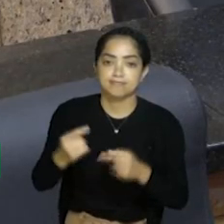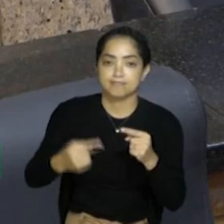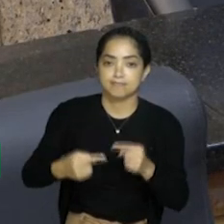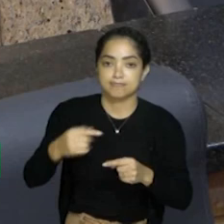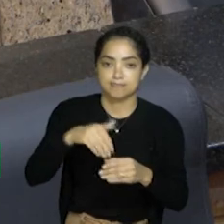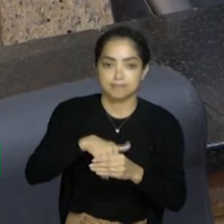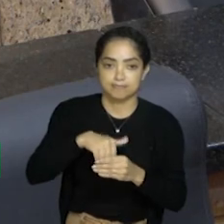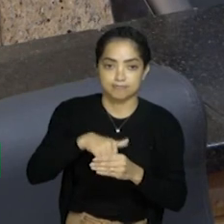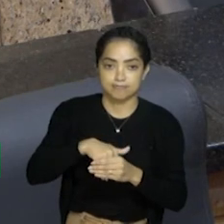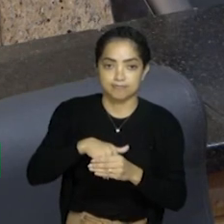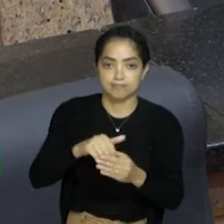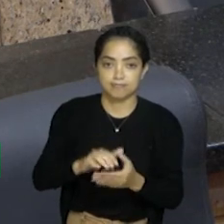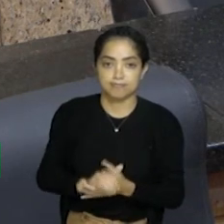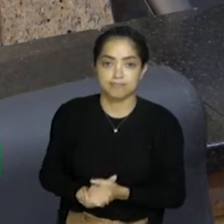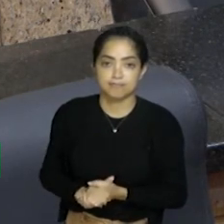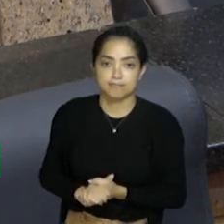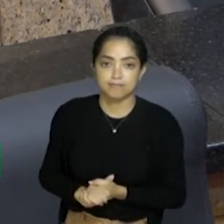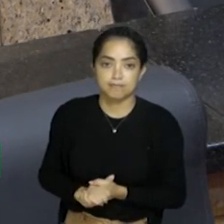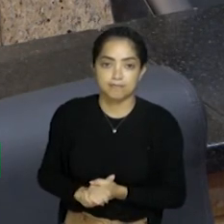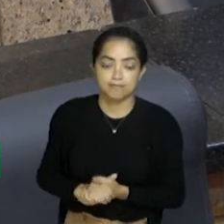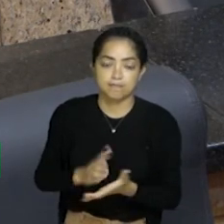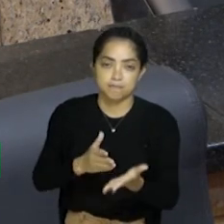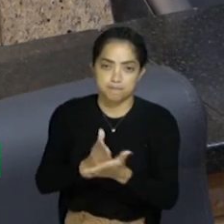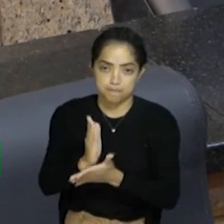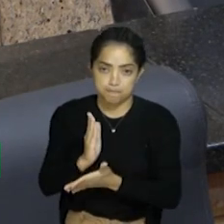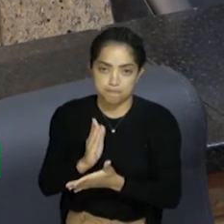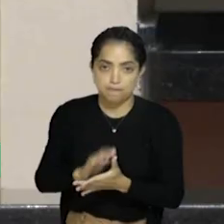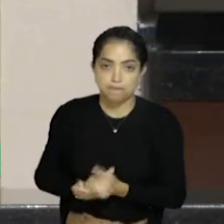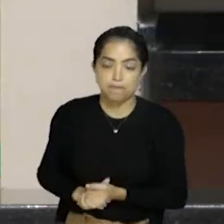discussão em votação aprovado